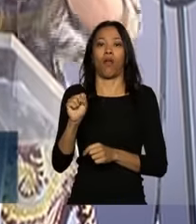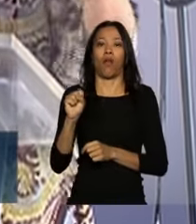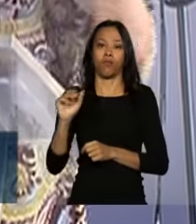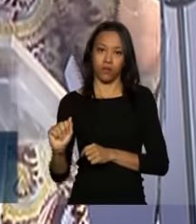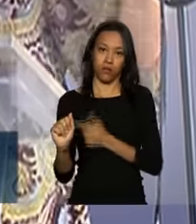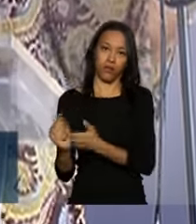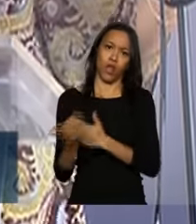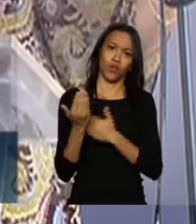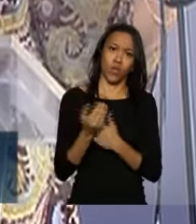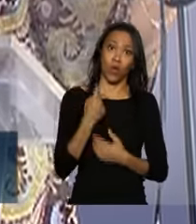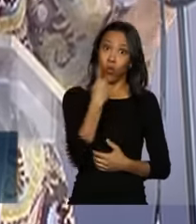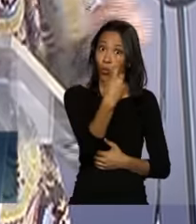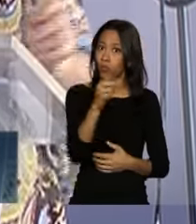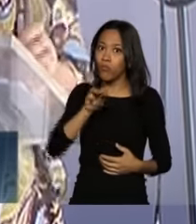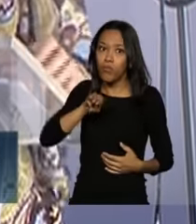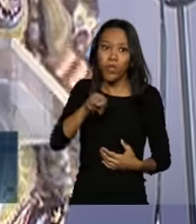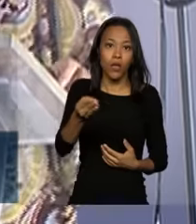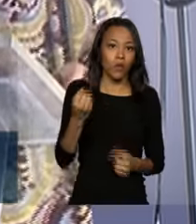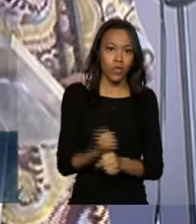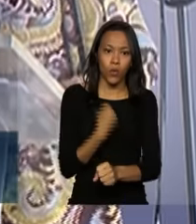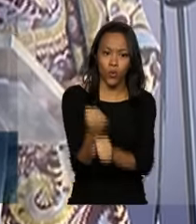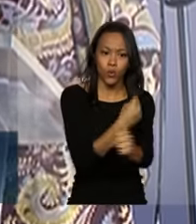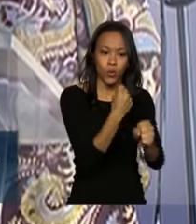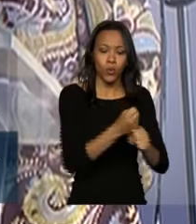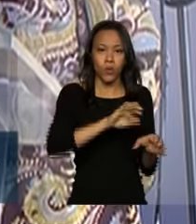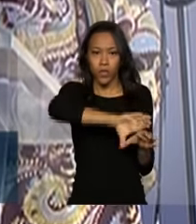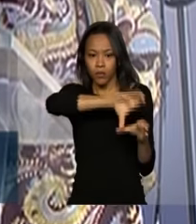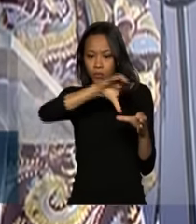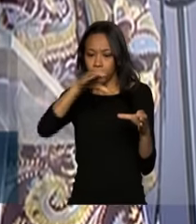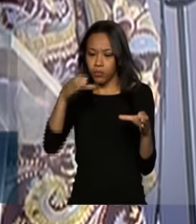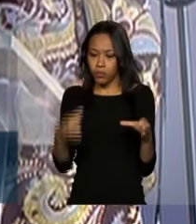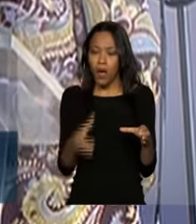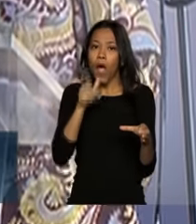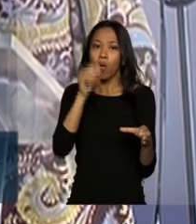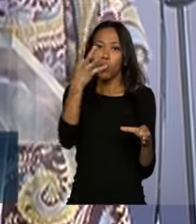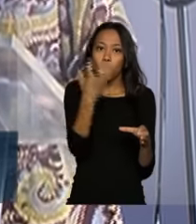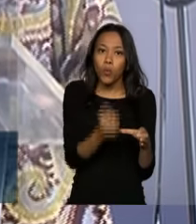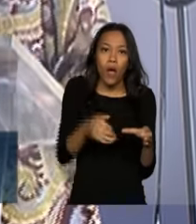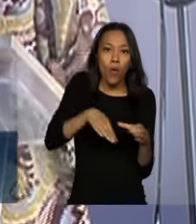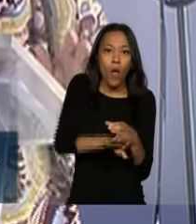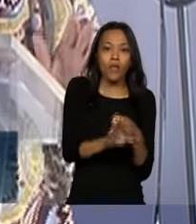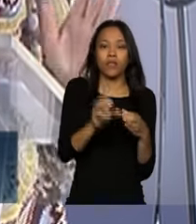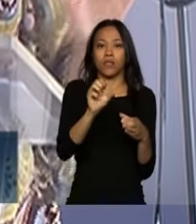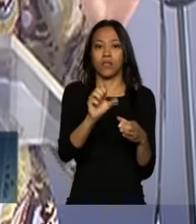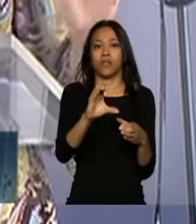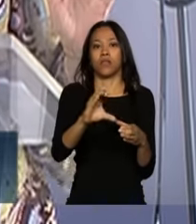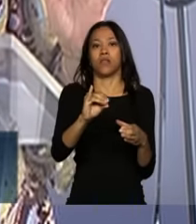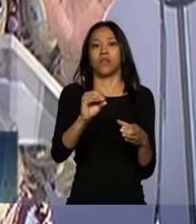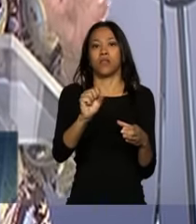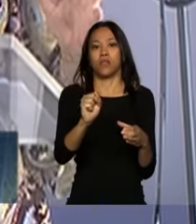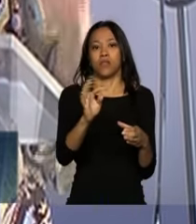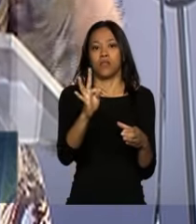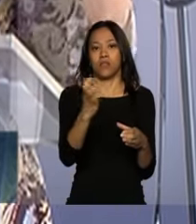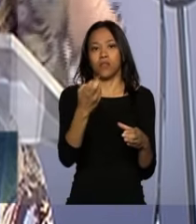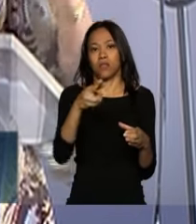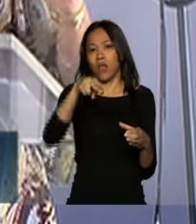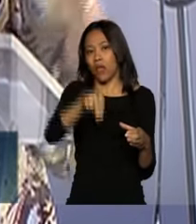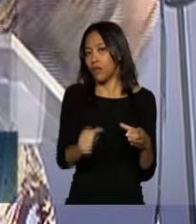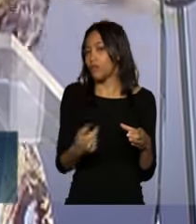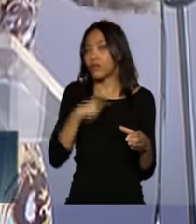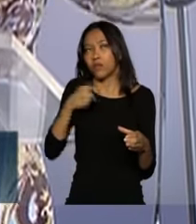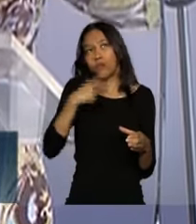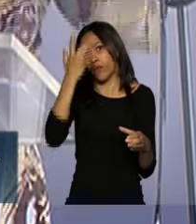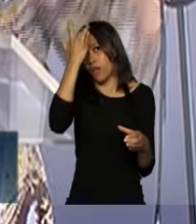cisterna não foi fácil. E por que que a gente faz a cisterna? Porque é aquela história, na hora